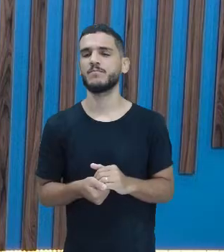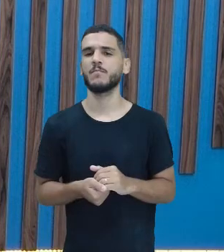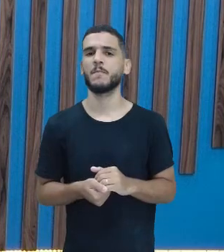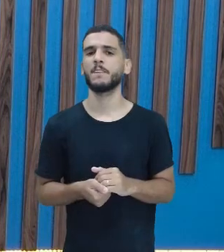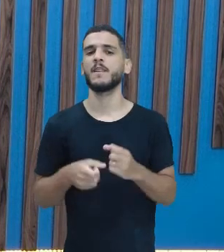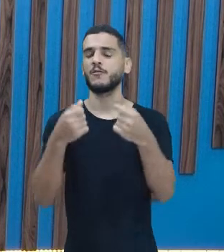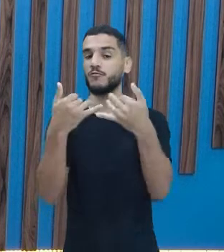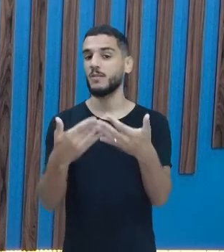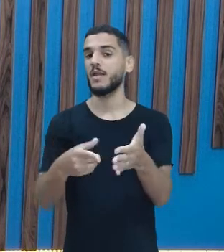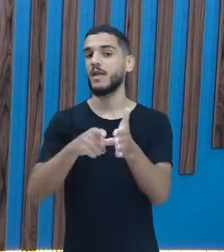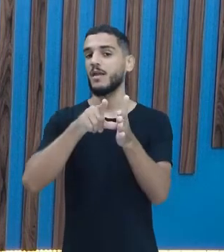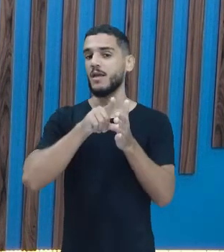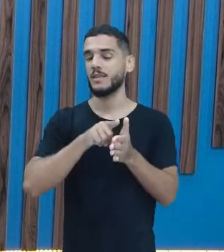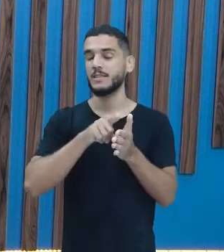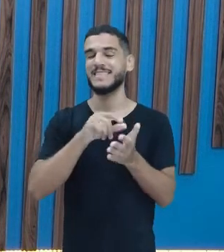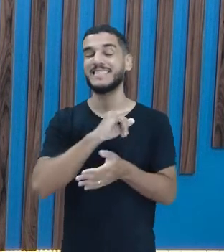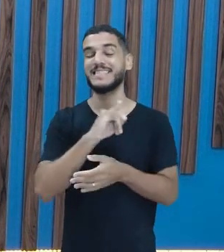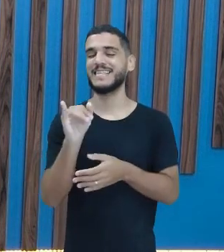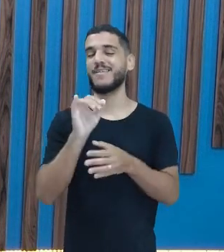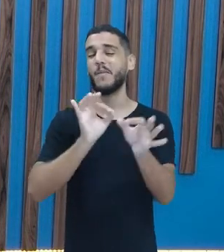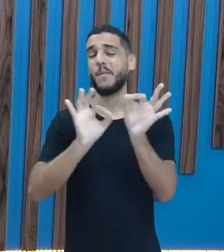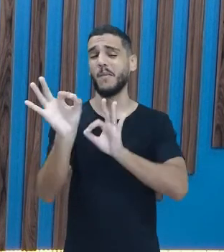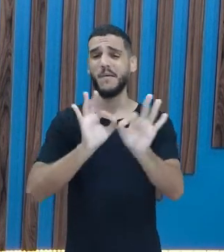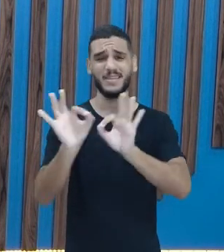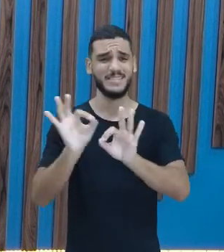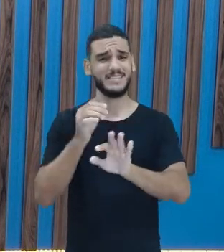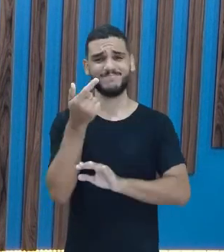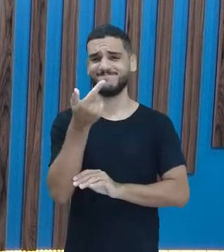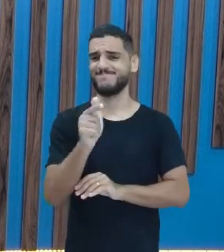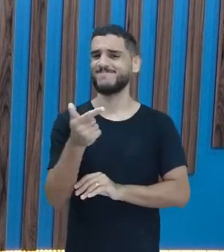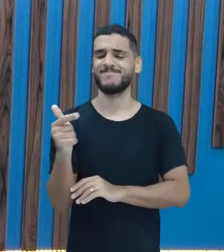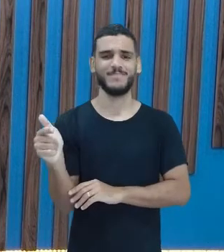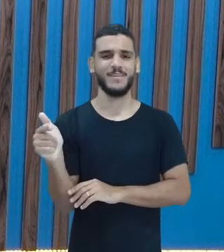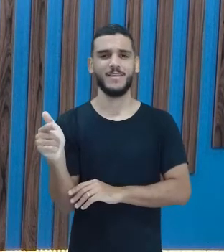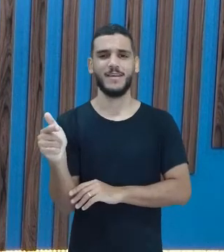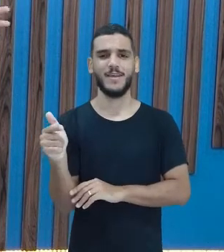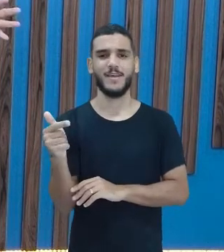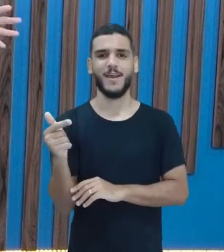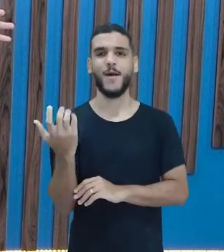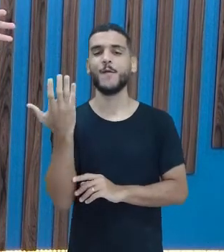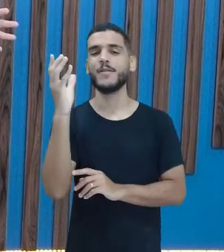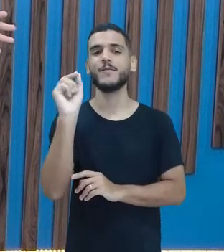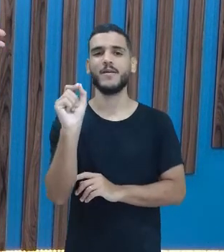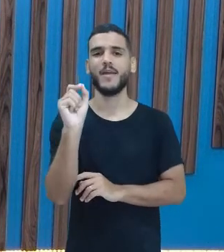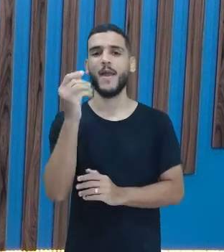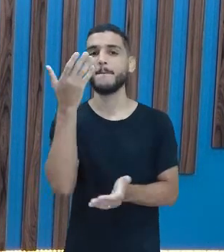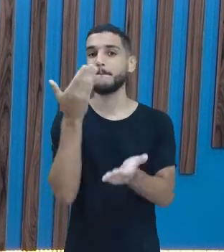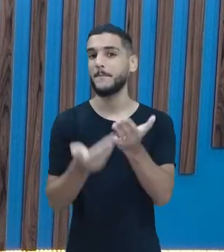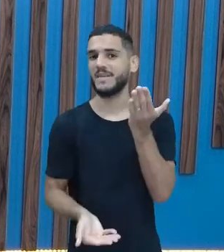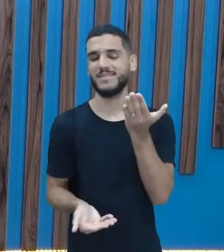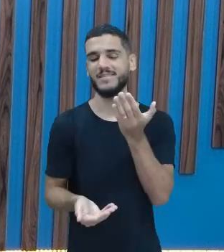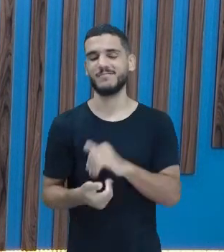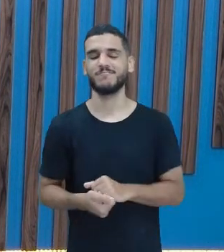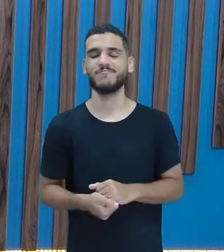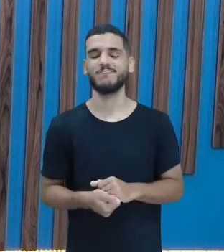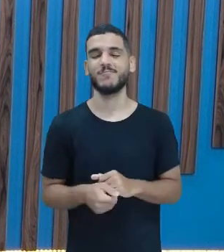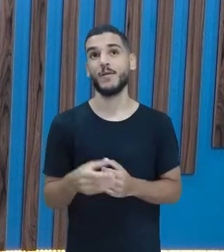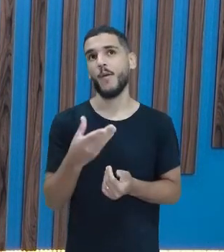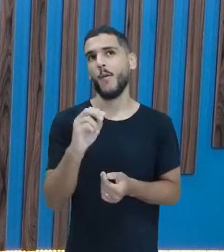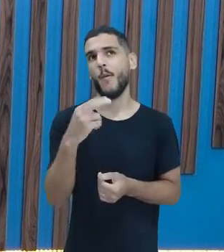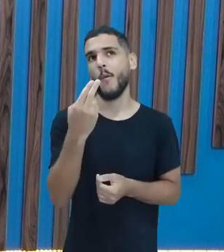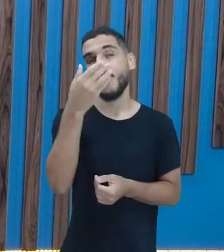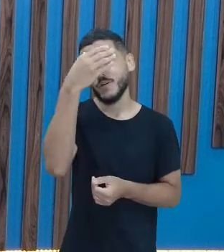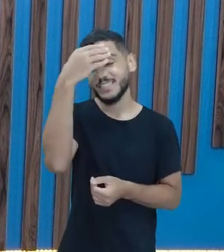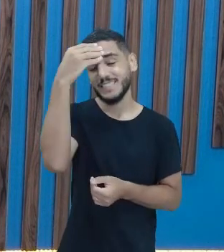havia dito, se eu não organizo essas informações, vai tudo ficar perdido. Se eu não faço